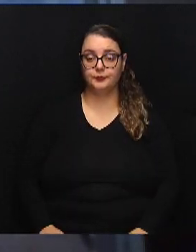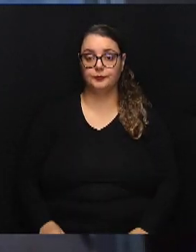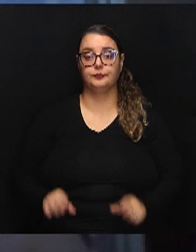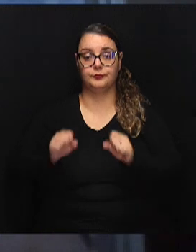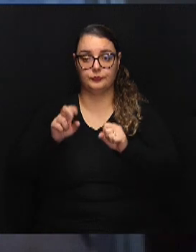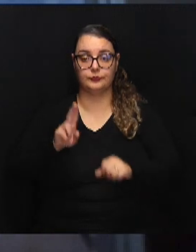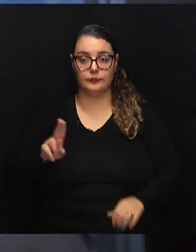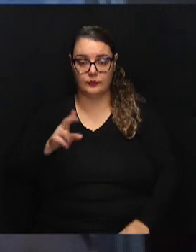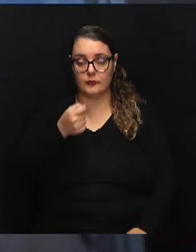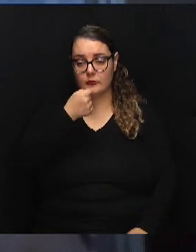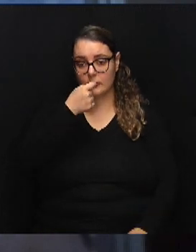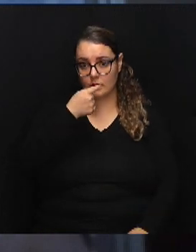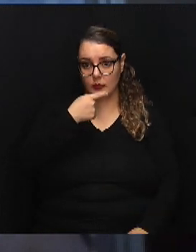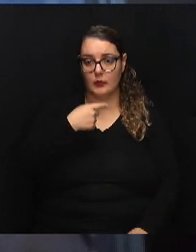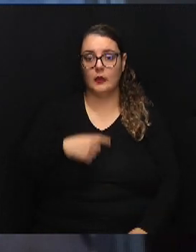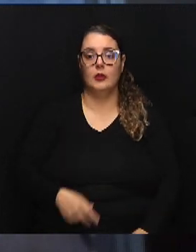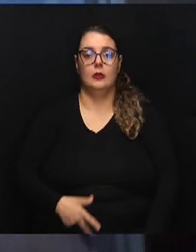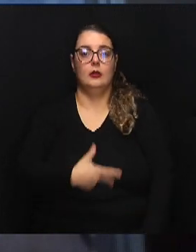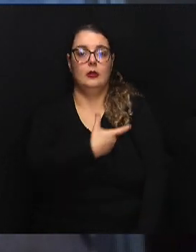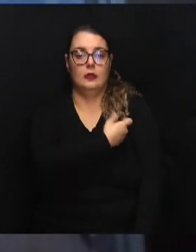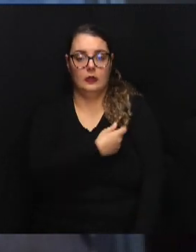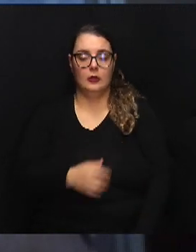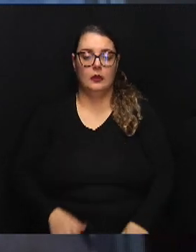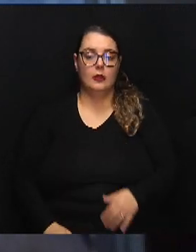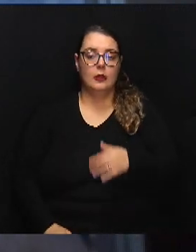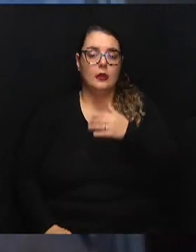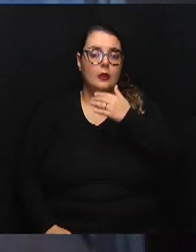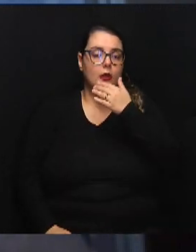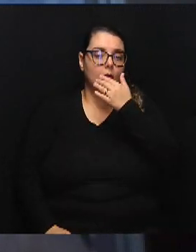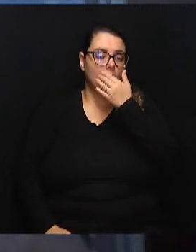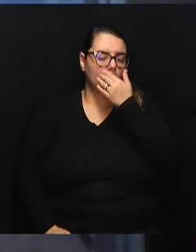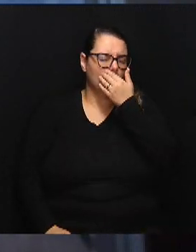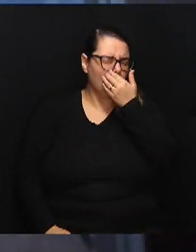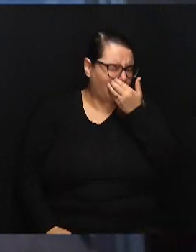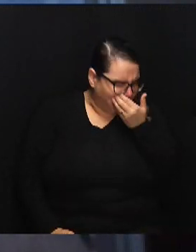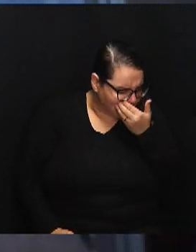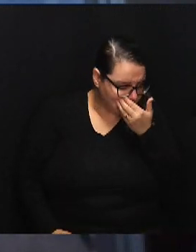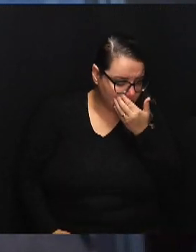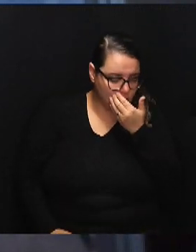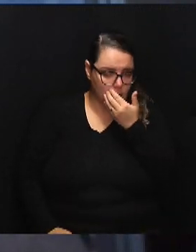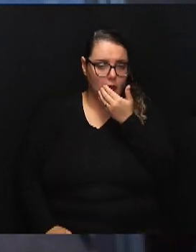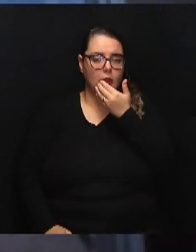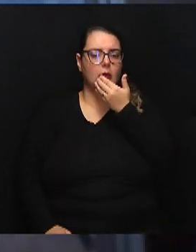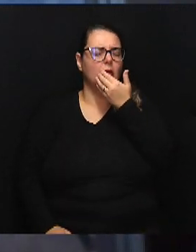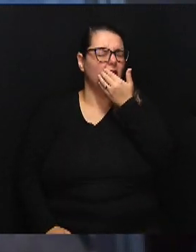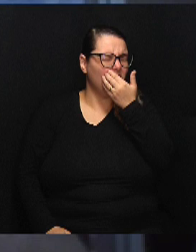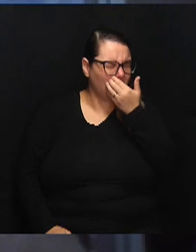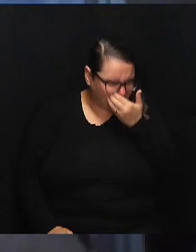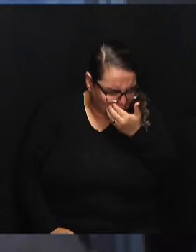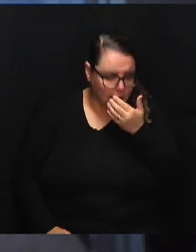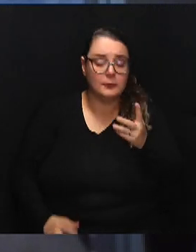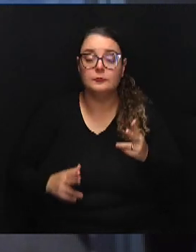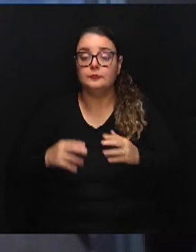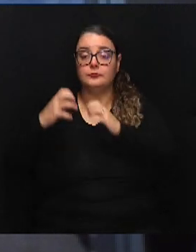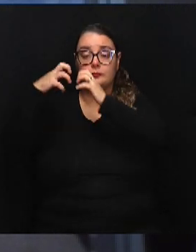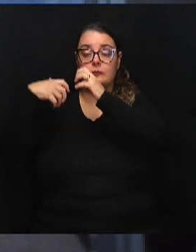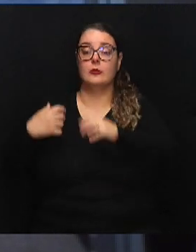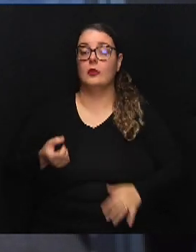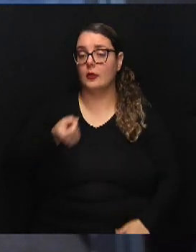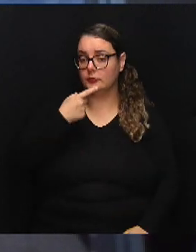utilizar medicamentos na veia para desobstrução, assim como no AVC. O remédio é o mesmo, né? A gente